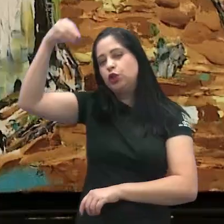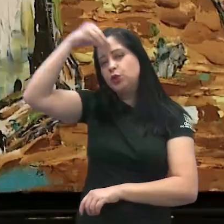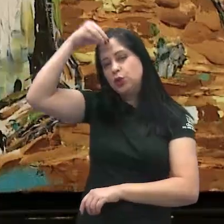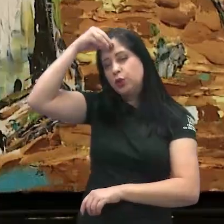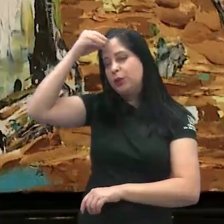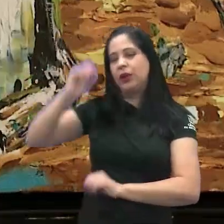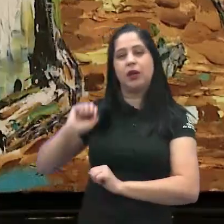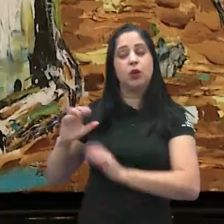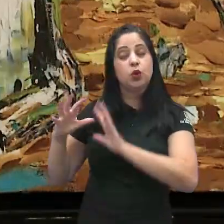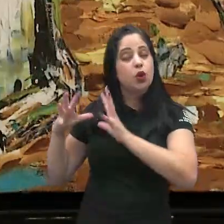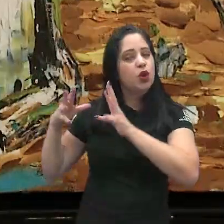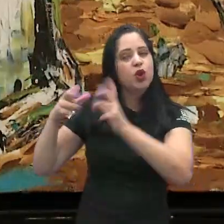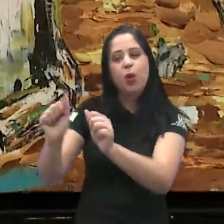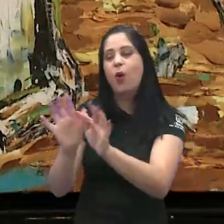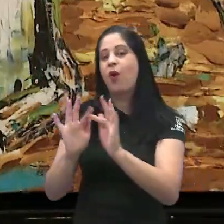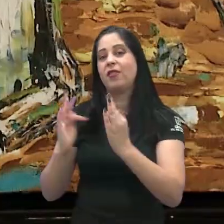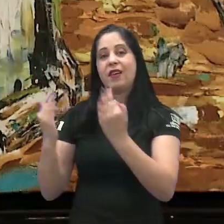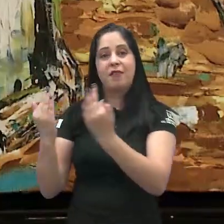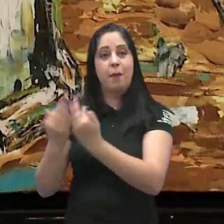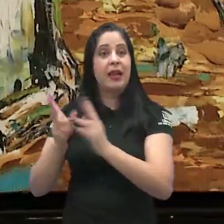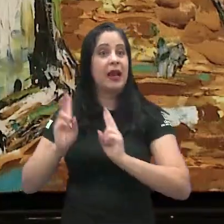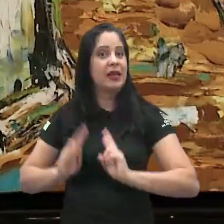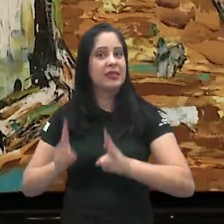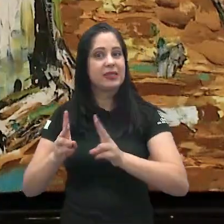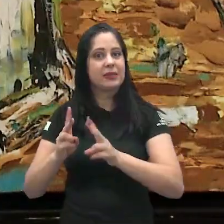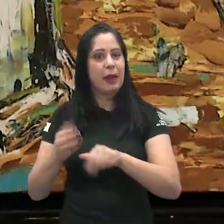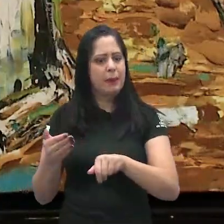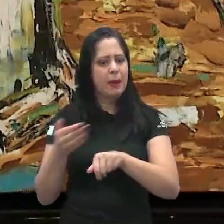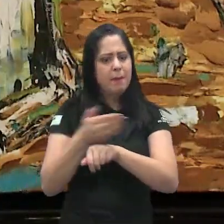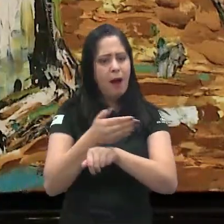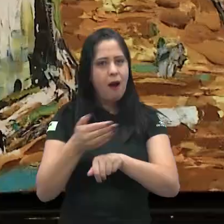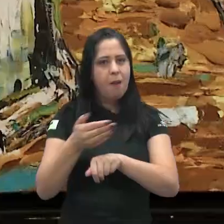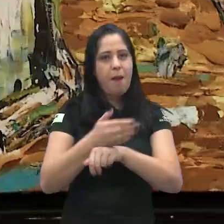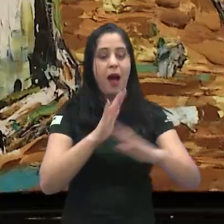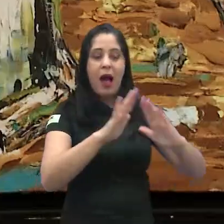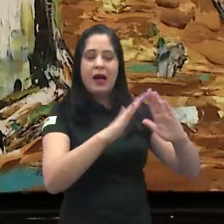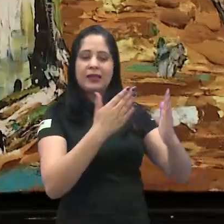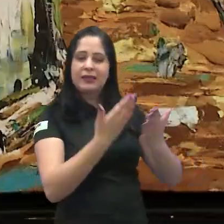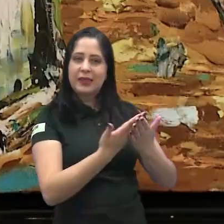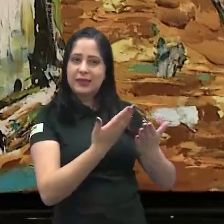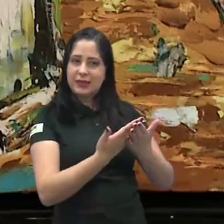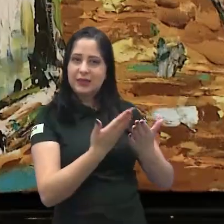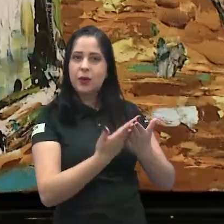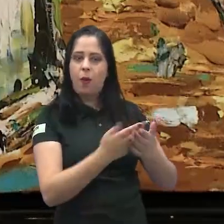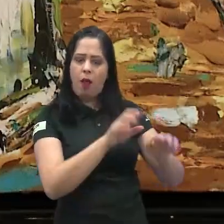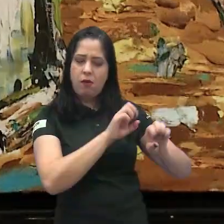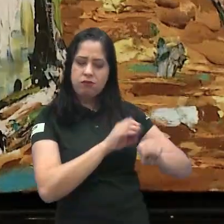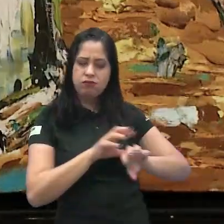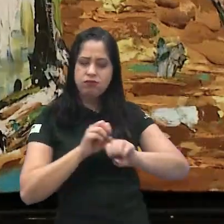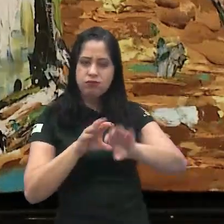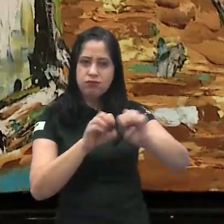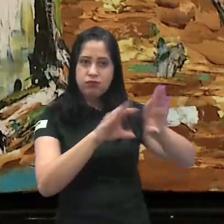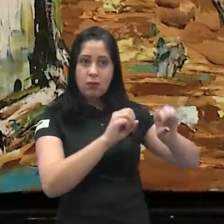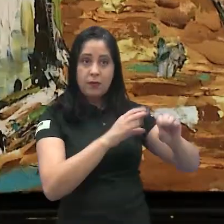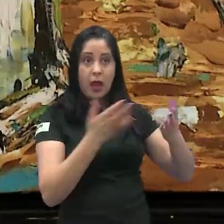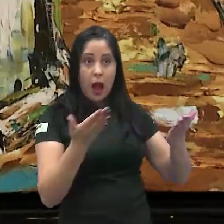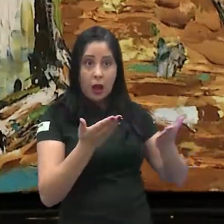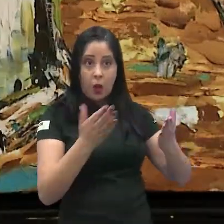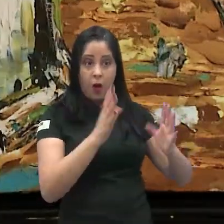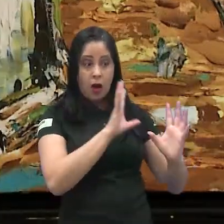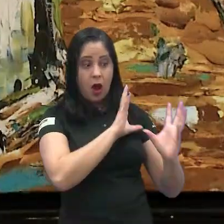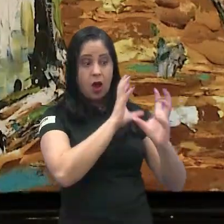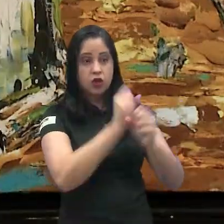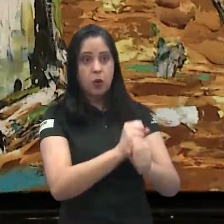sobrinhos, estiveram presentes e atuantes para que o Éden Lar chegasse até esses 91 anos